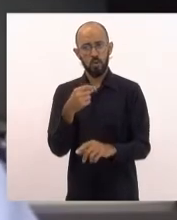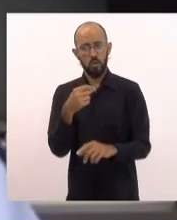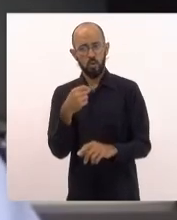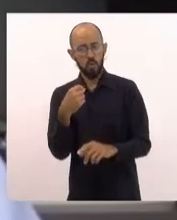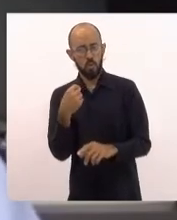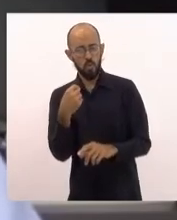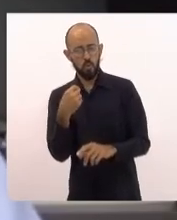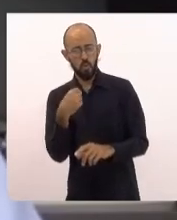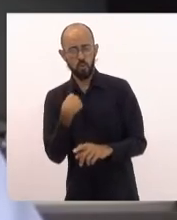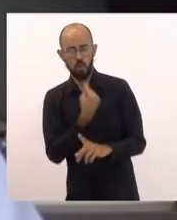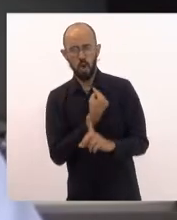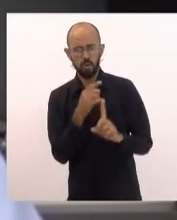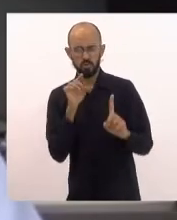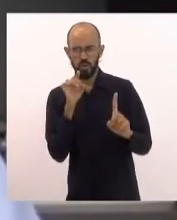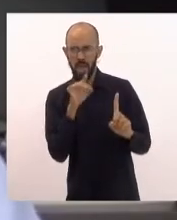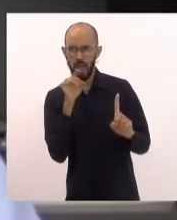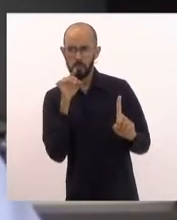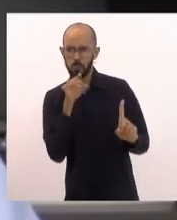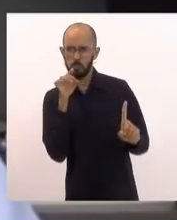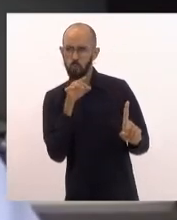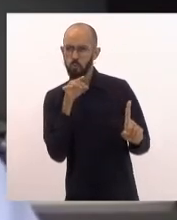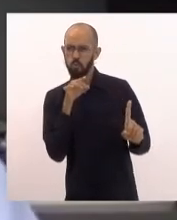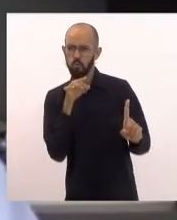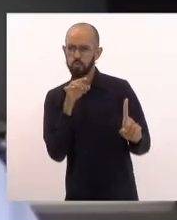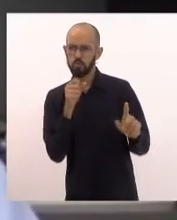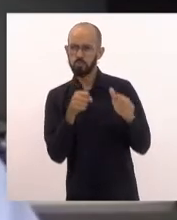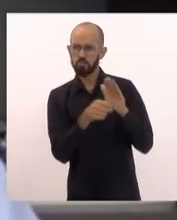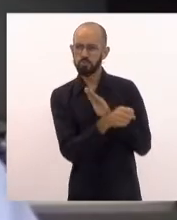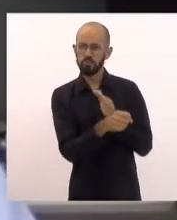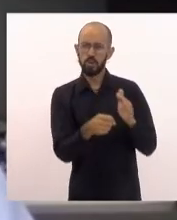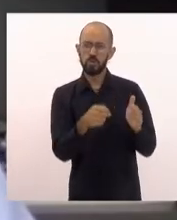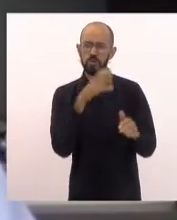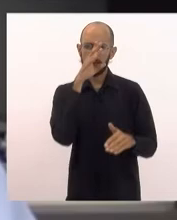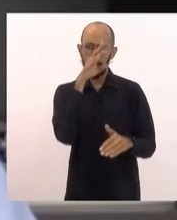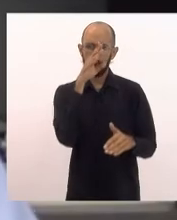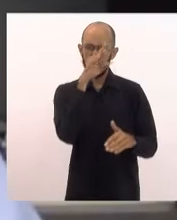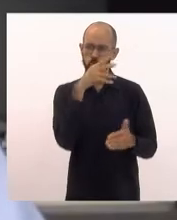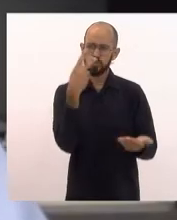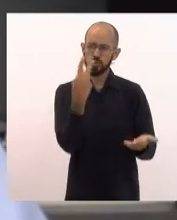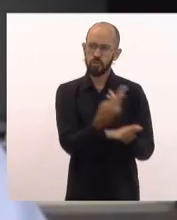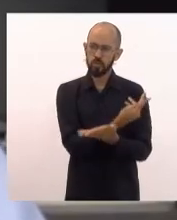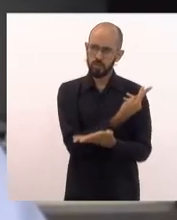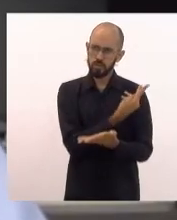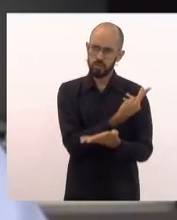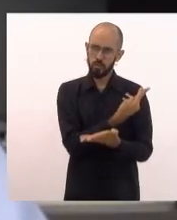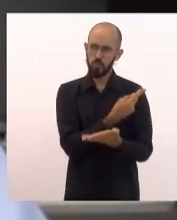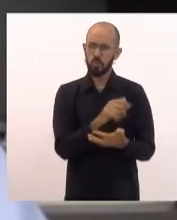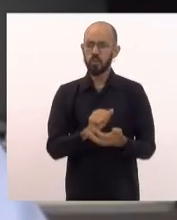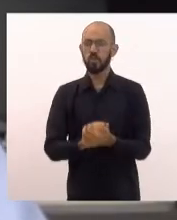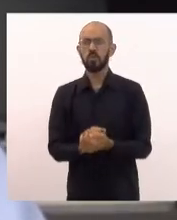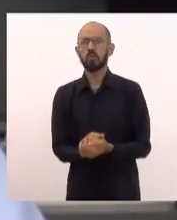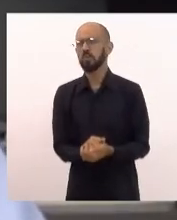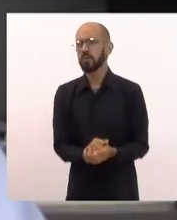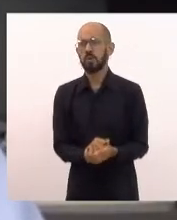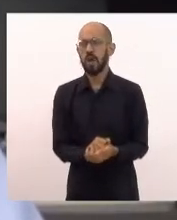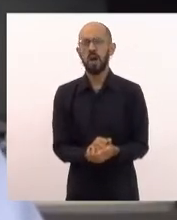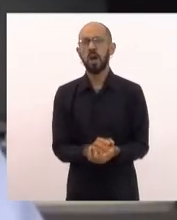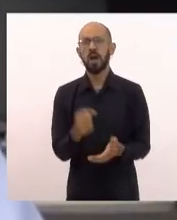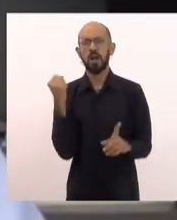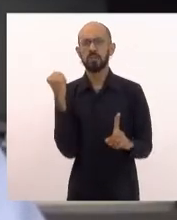aqui do nosso mandato em relação a essa barbárie que aconteceu, na